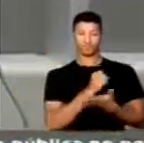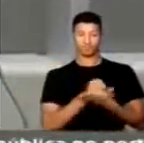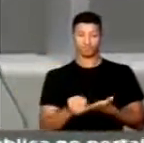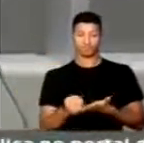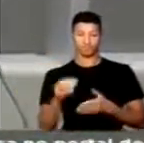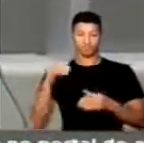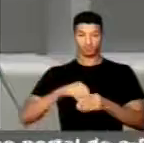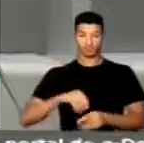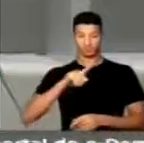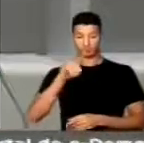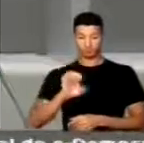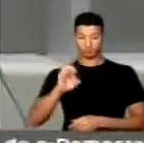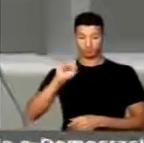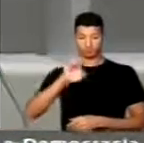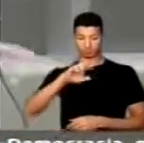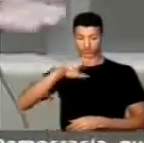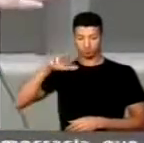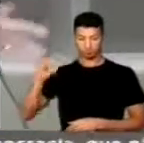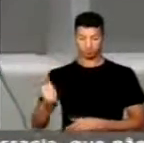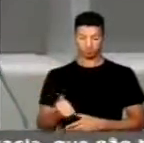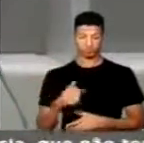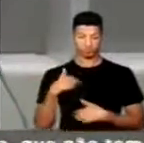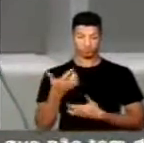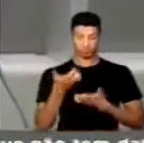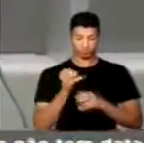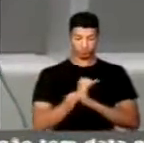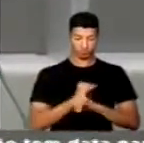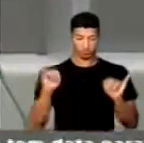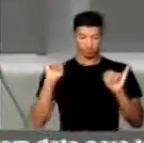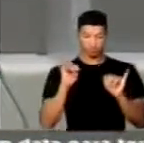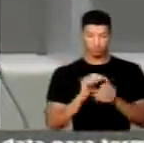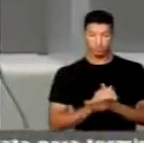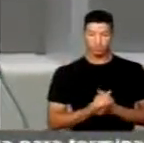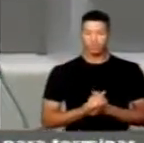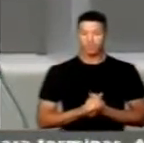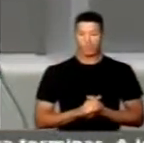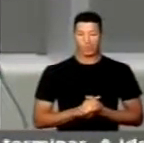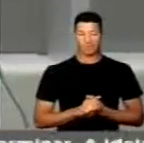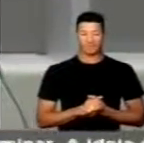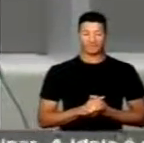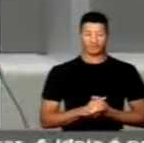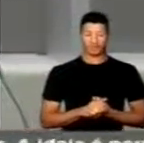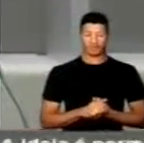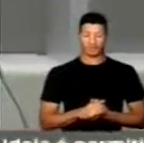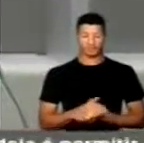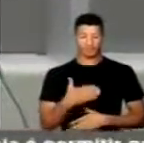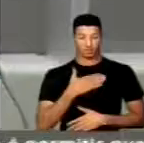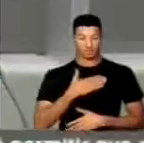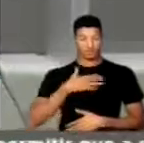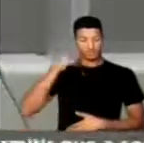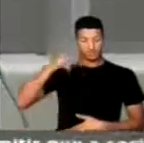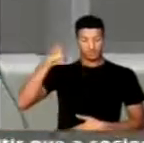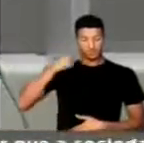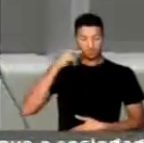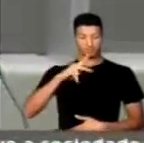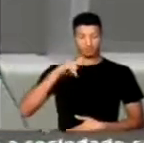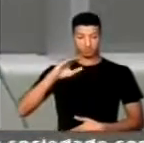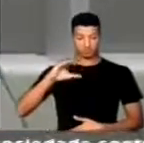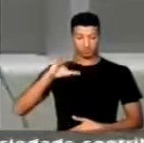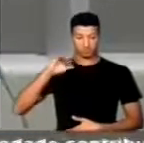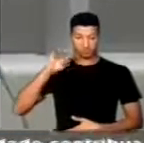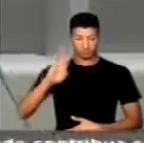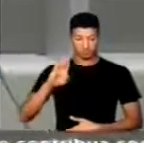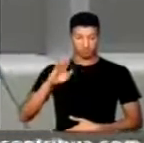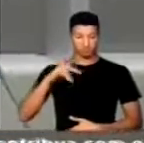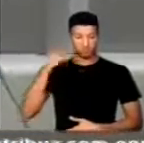chanceler interino José Serra. Quero dizer, senhores deputados, senhoras deputadas, que o meu partido, o PCdoB,